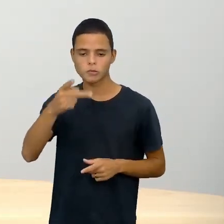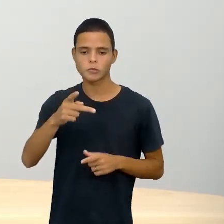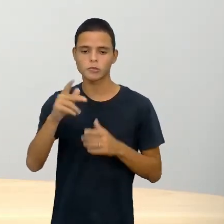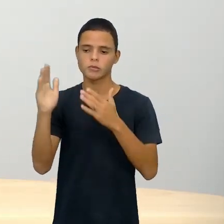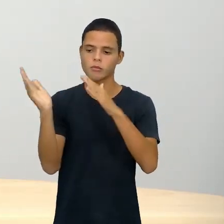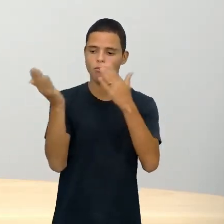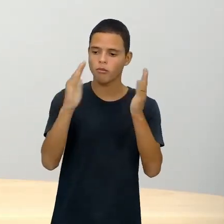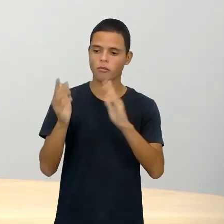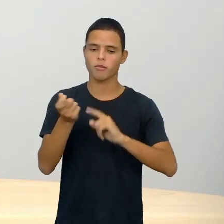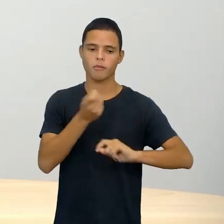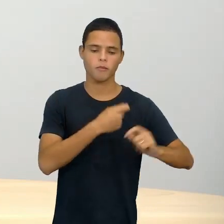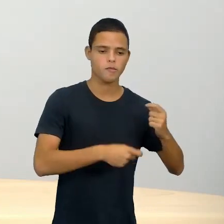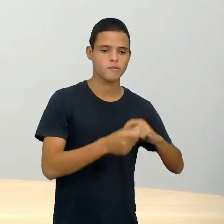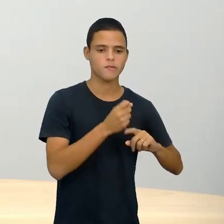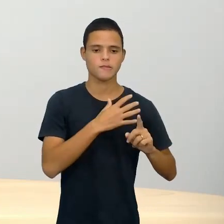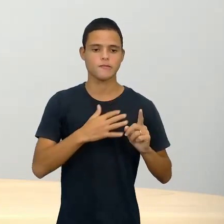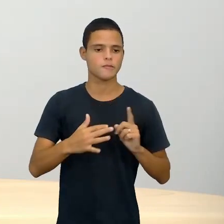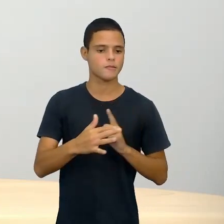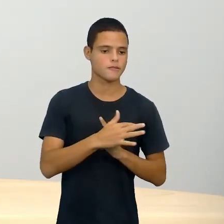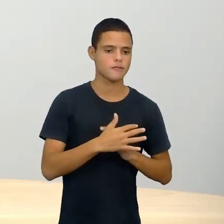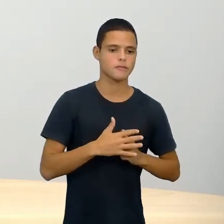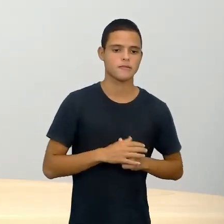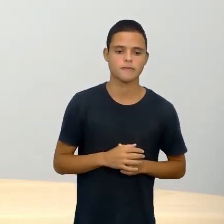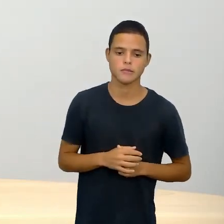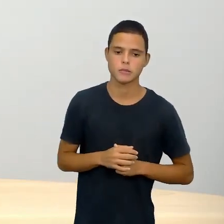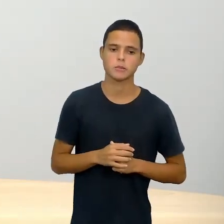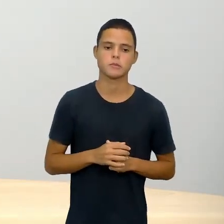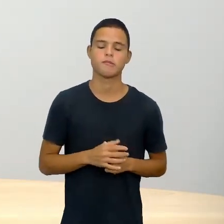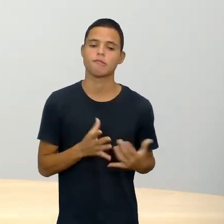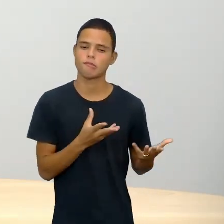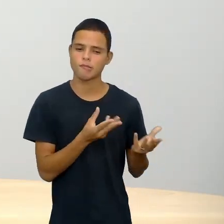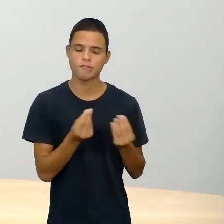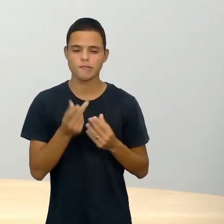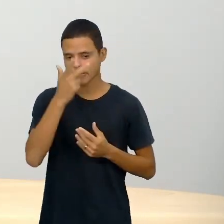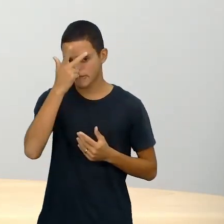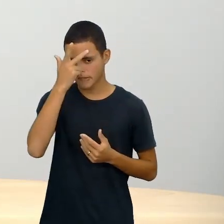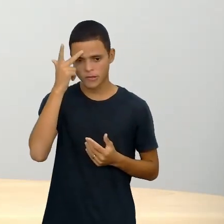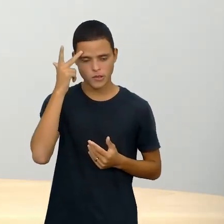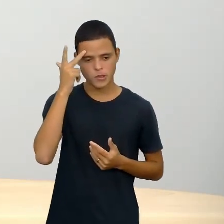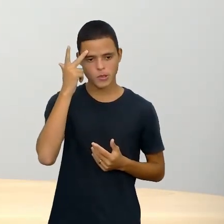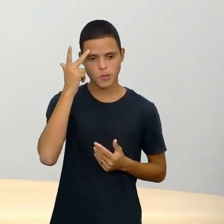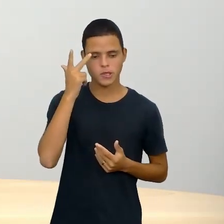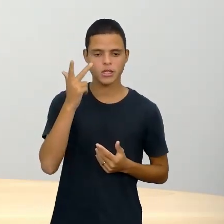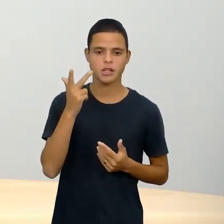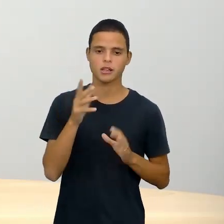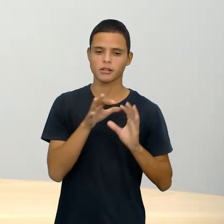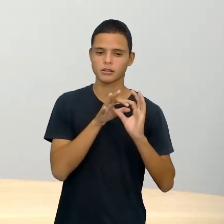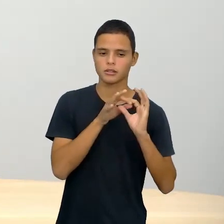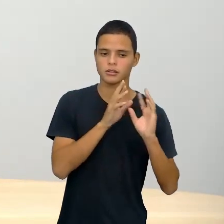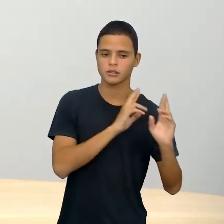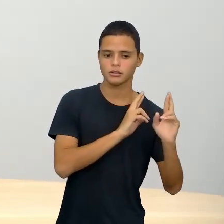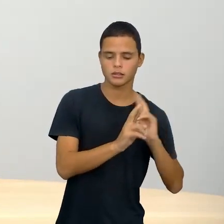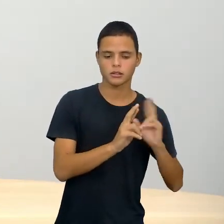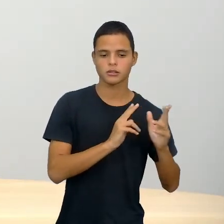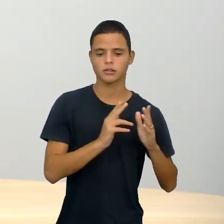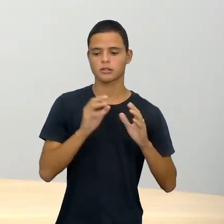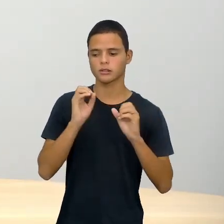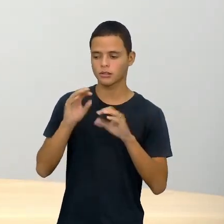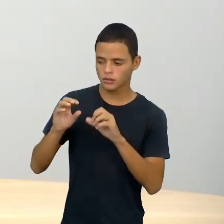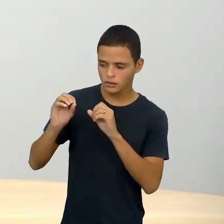ambiental, econômica e social, porque muita gente não vincula a educação